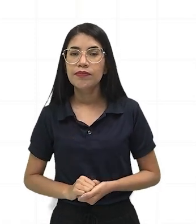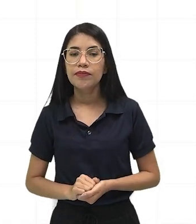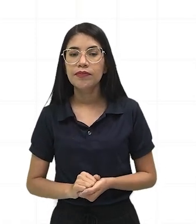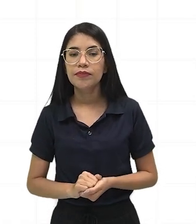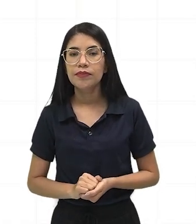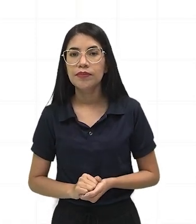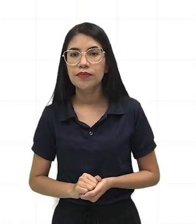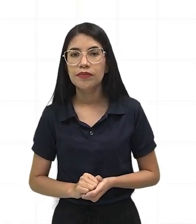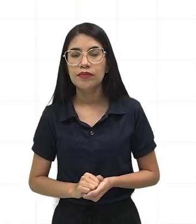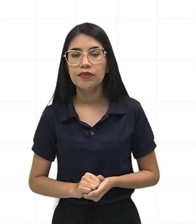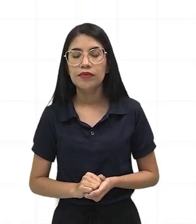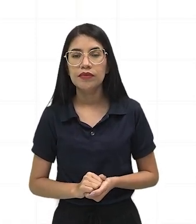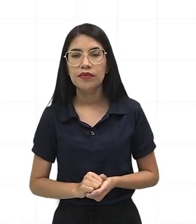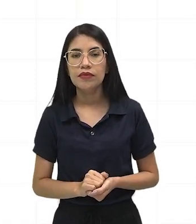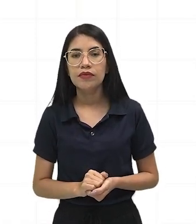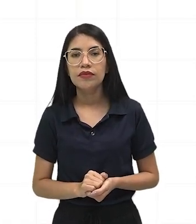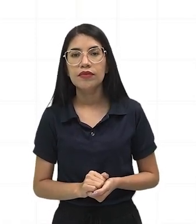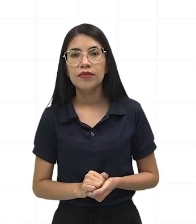temos